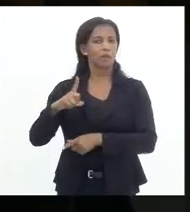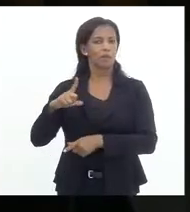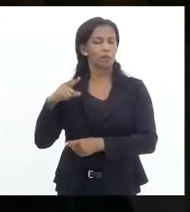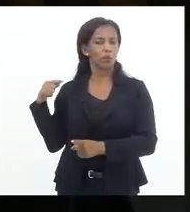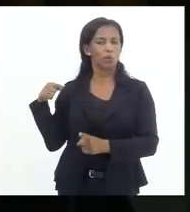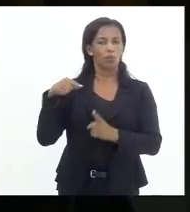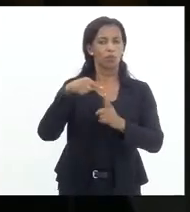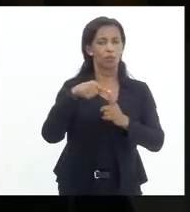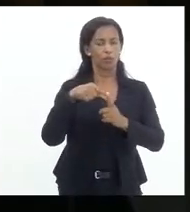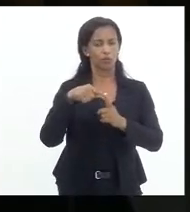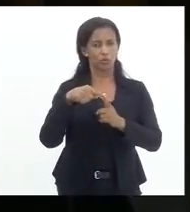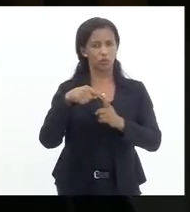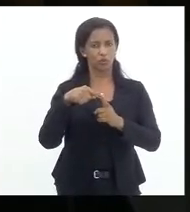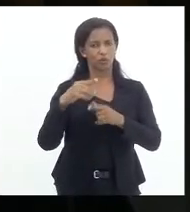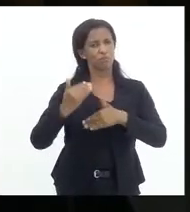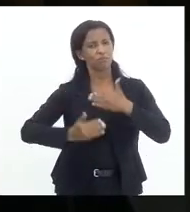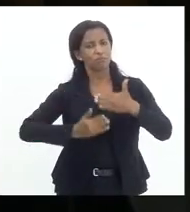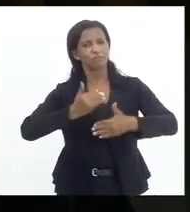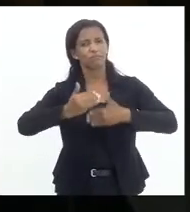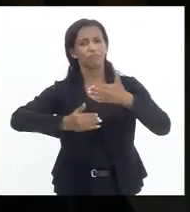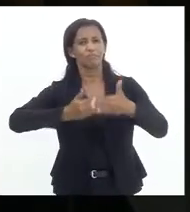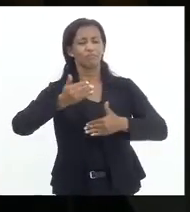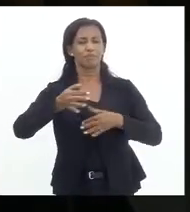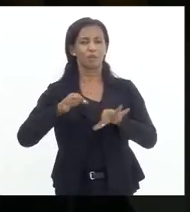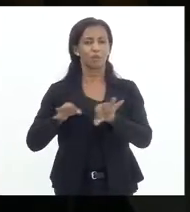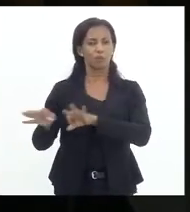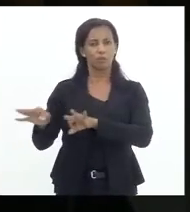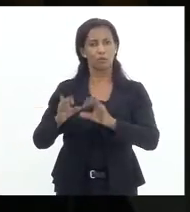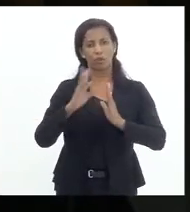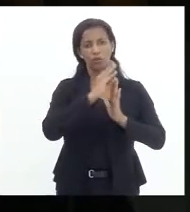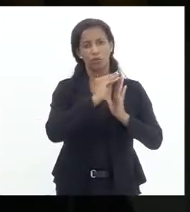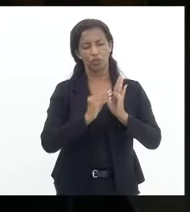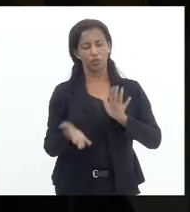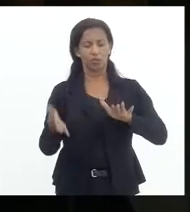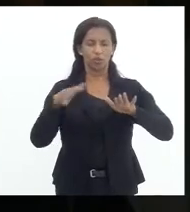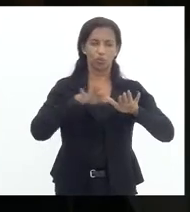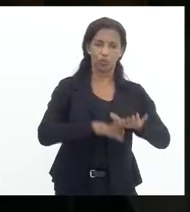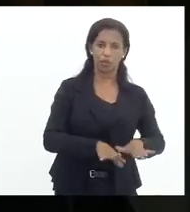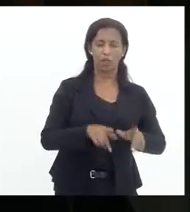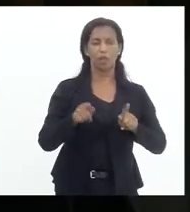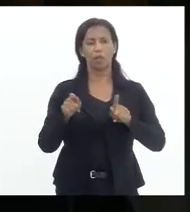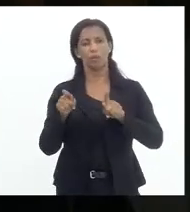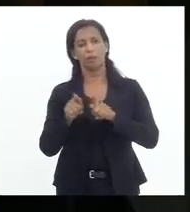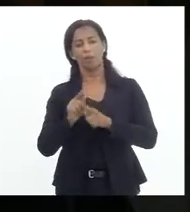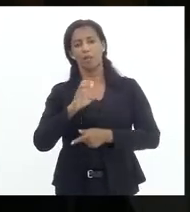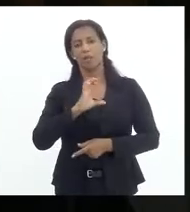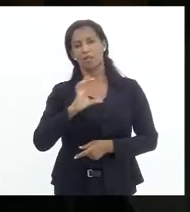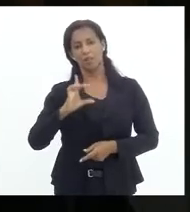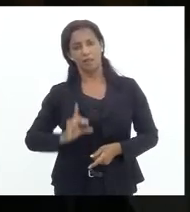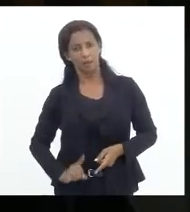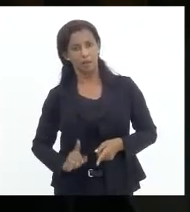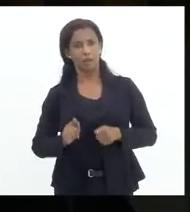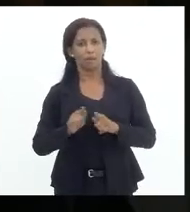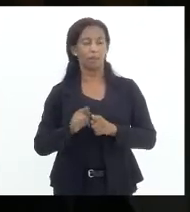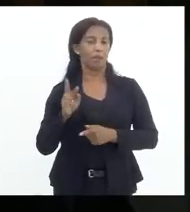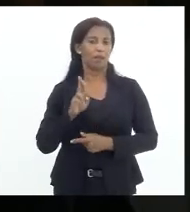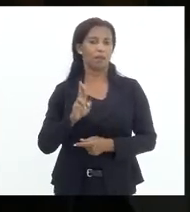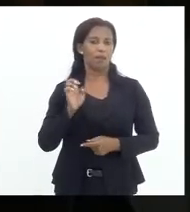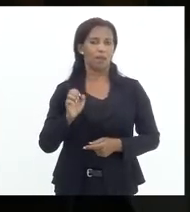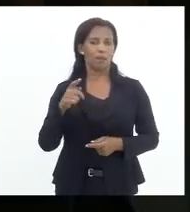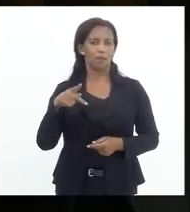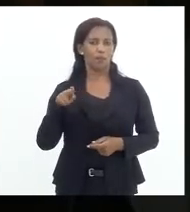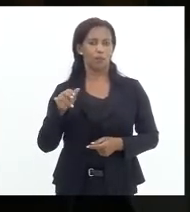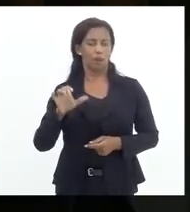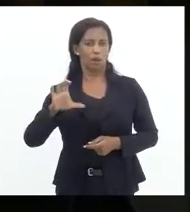uma missão a ser desempenhada por meio da agenda de inclusão da agenda cidadã da agenda Republicano